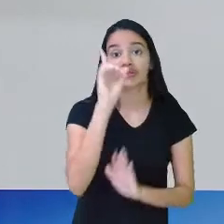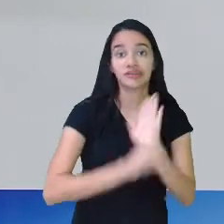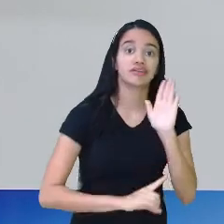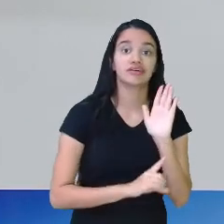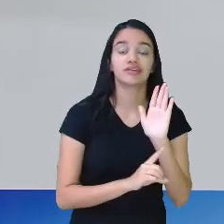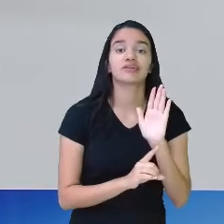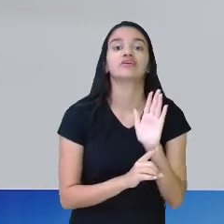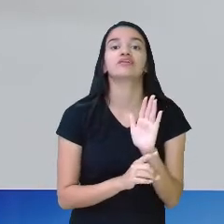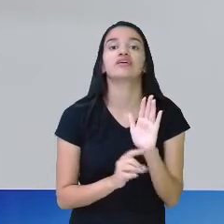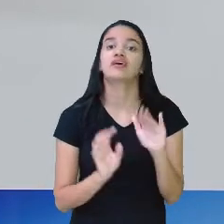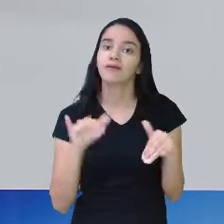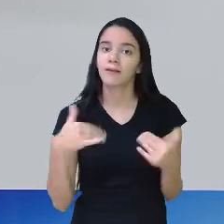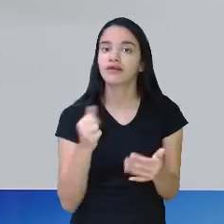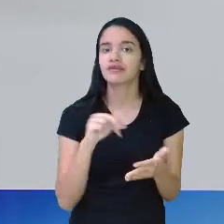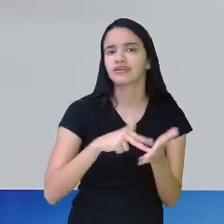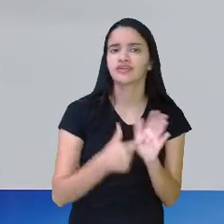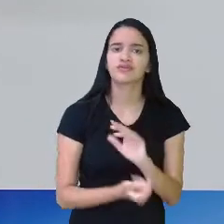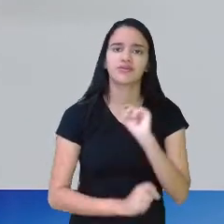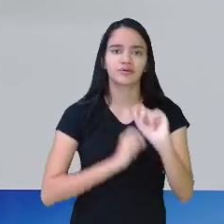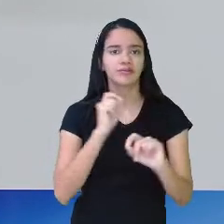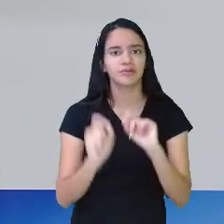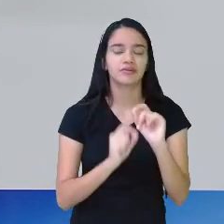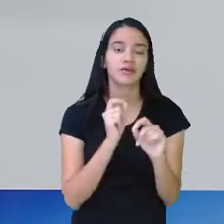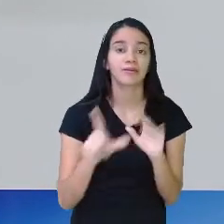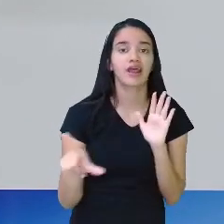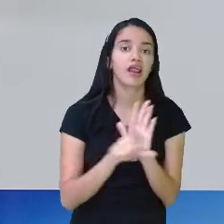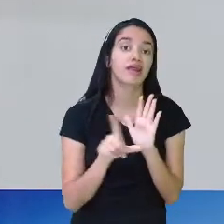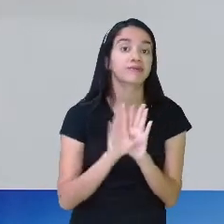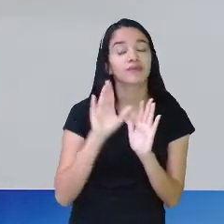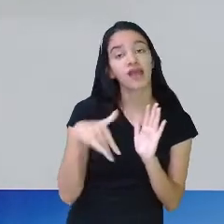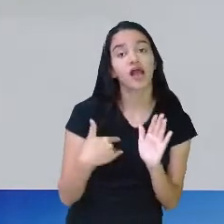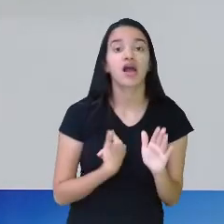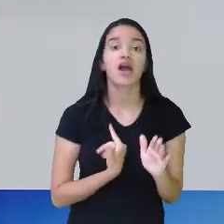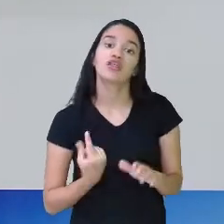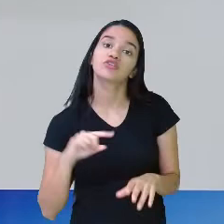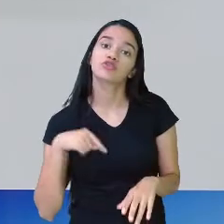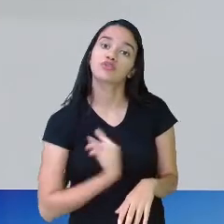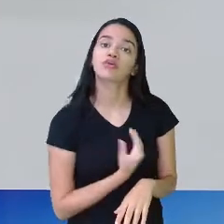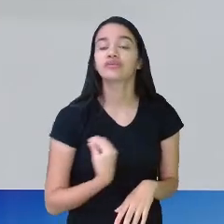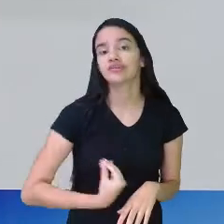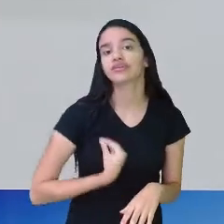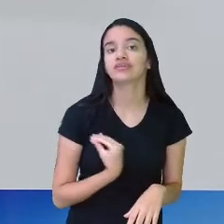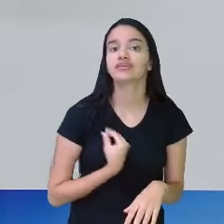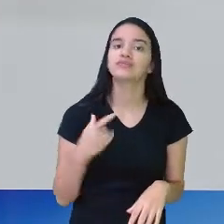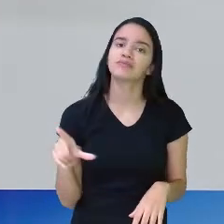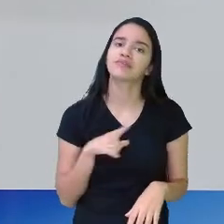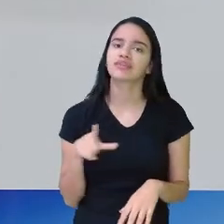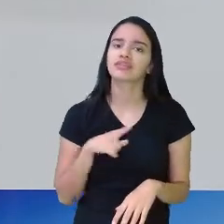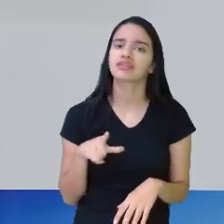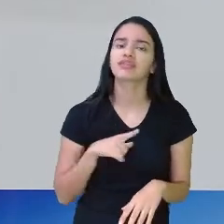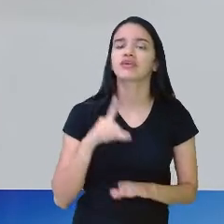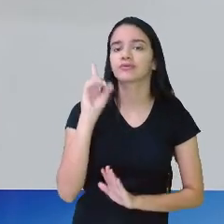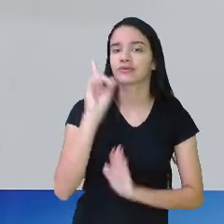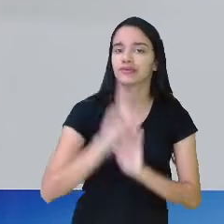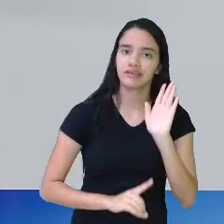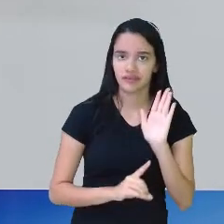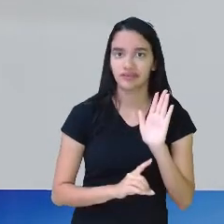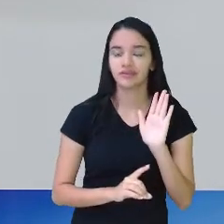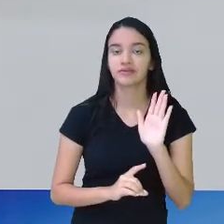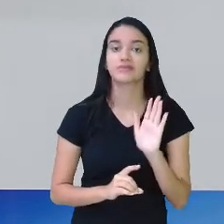dos indigenistas. Significa o quê? Que foi uma primeira lei que diz assim, a gente existe e a gente tem direito à terra, tá